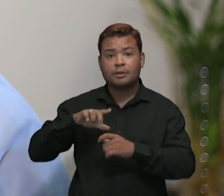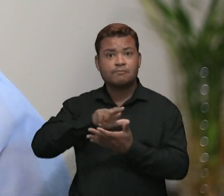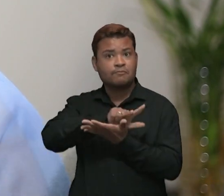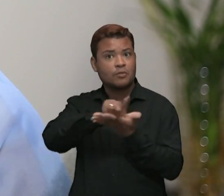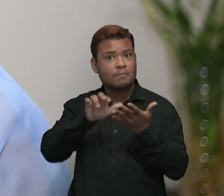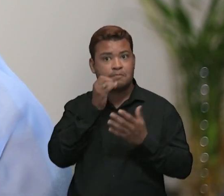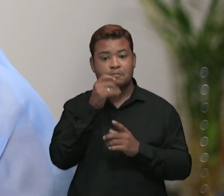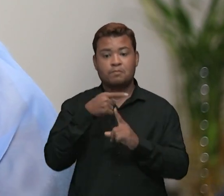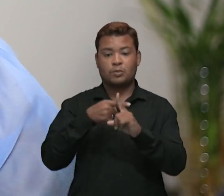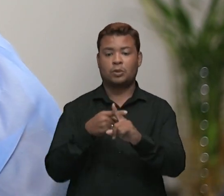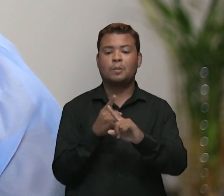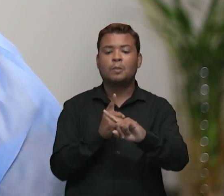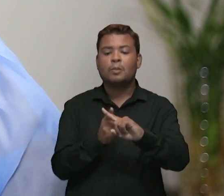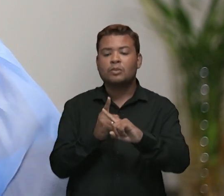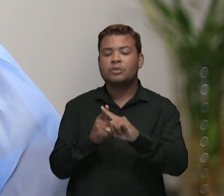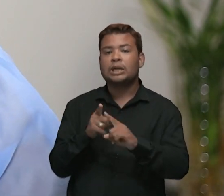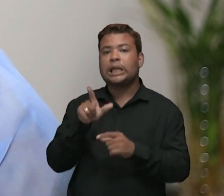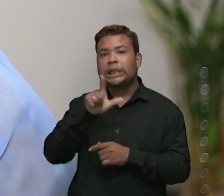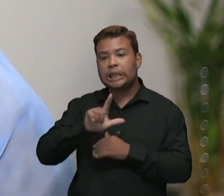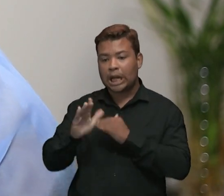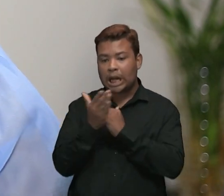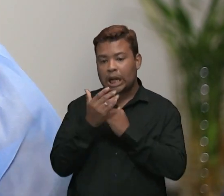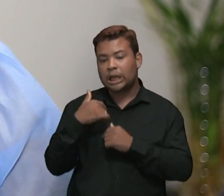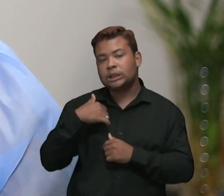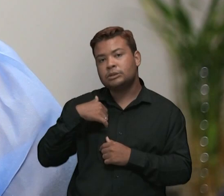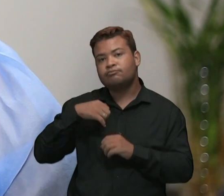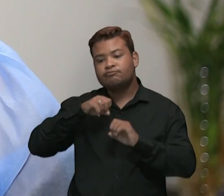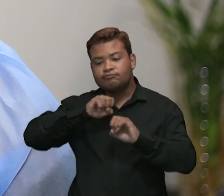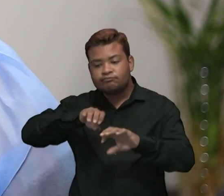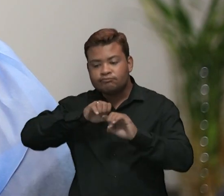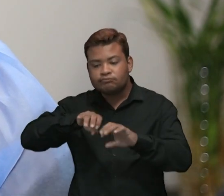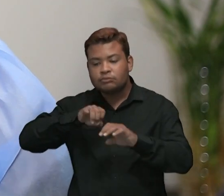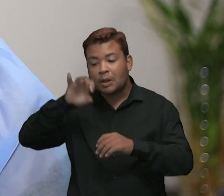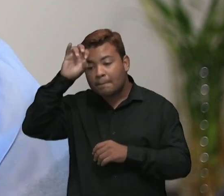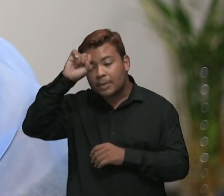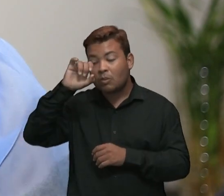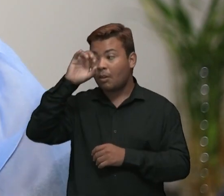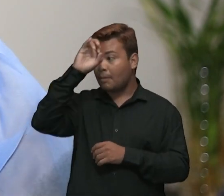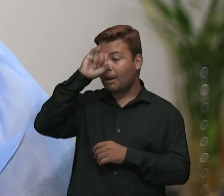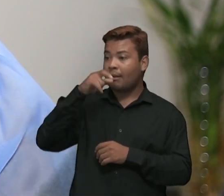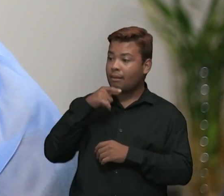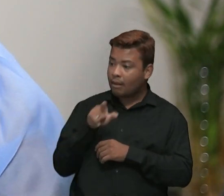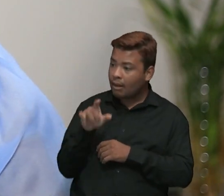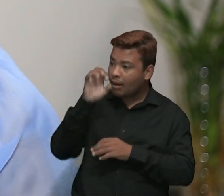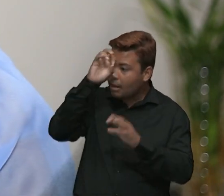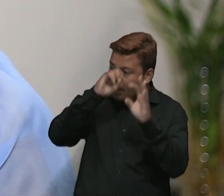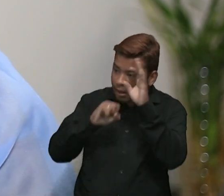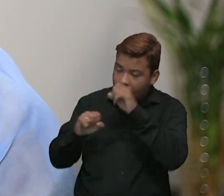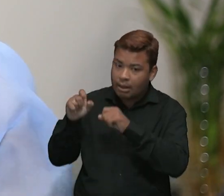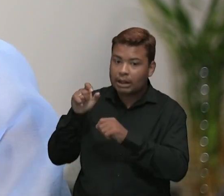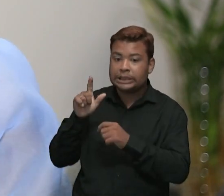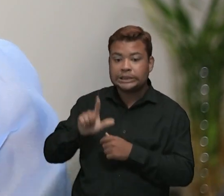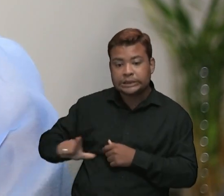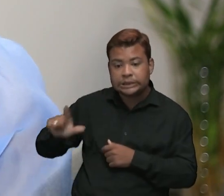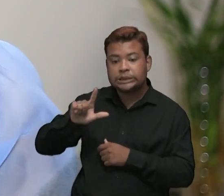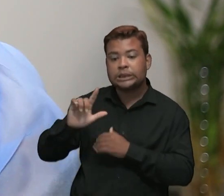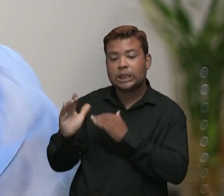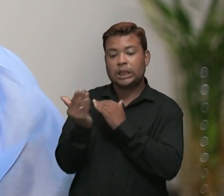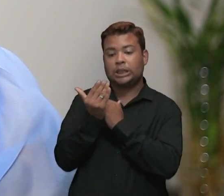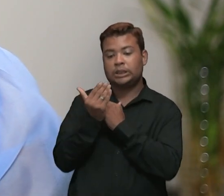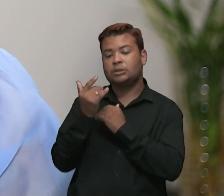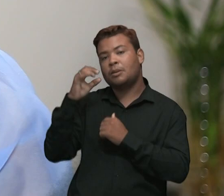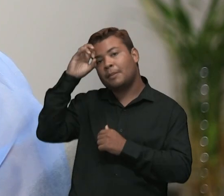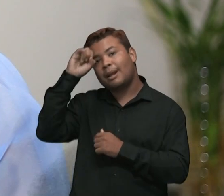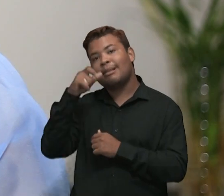porque quando você aprende com literatura em uma outra língua, você aprende não só um pouco mais